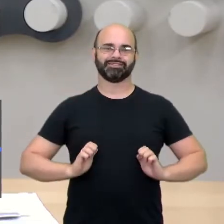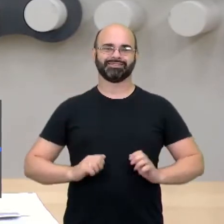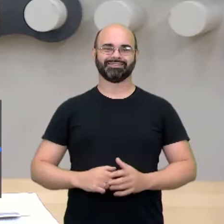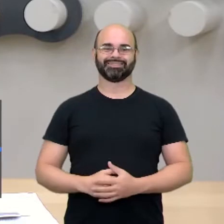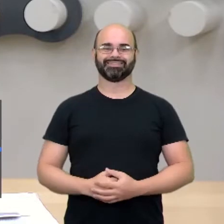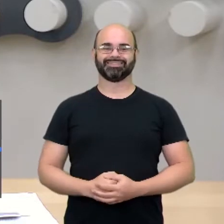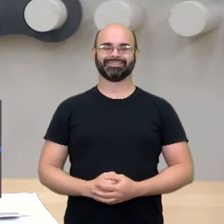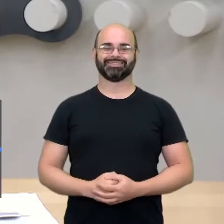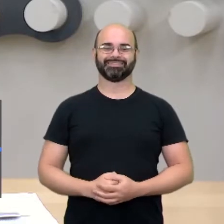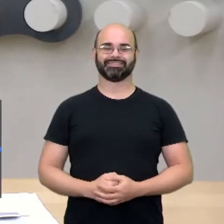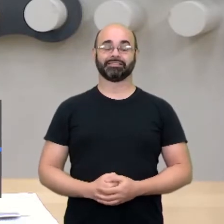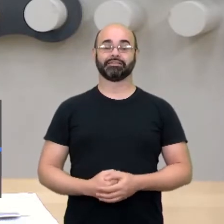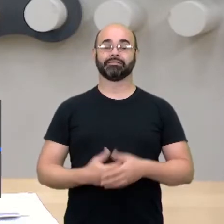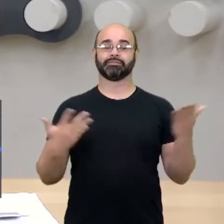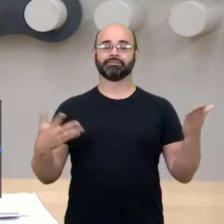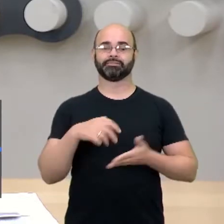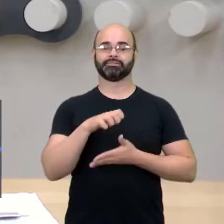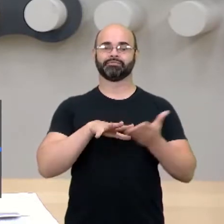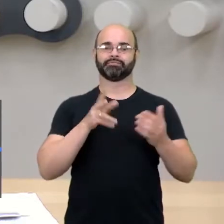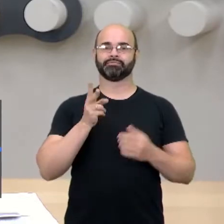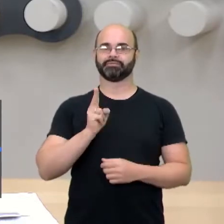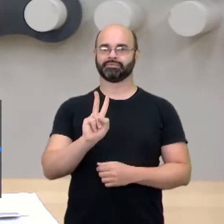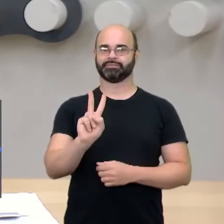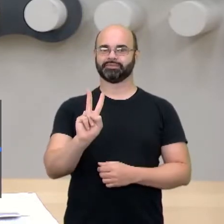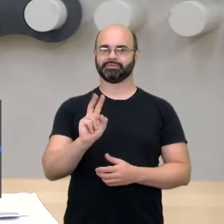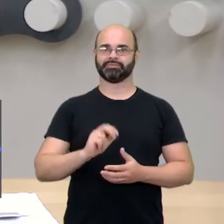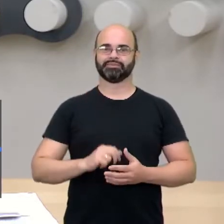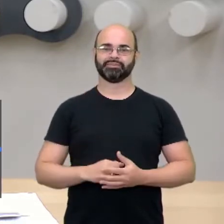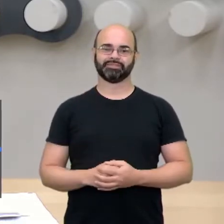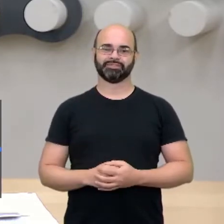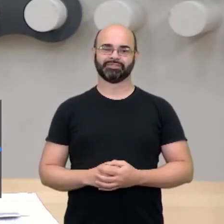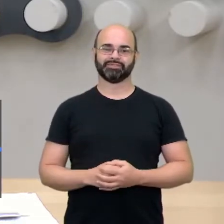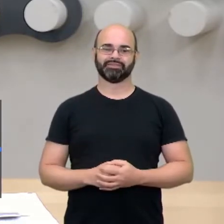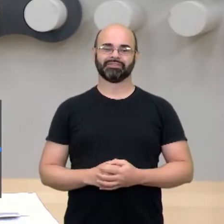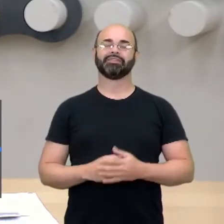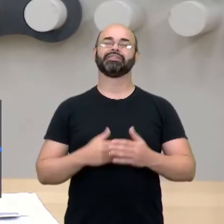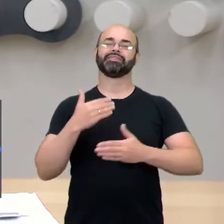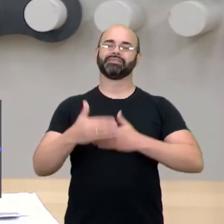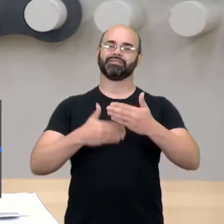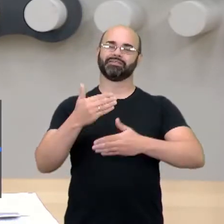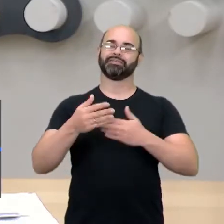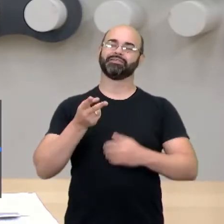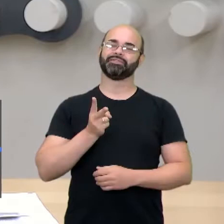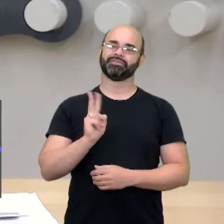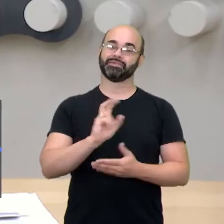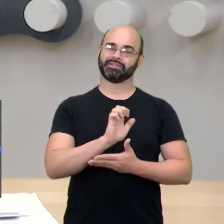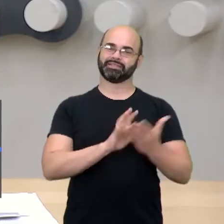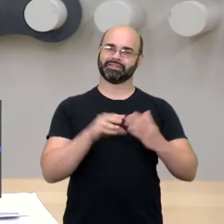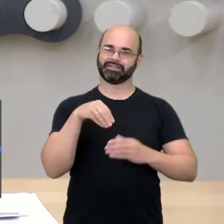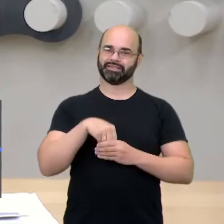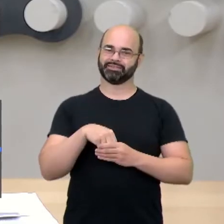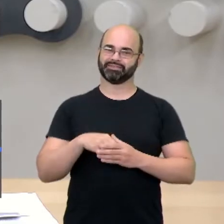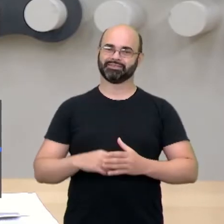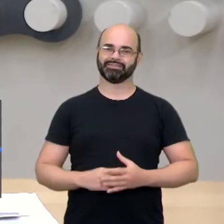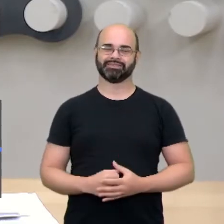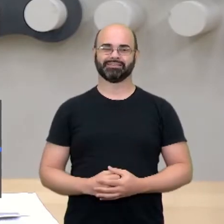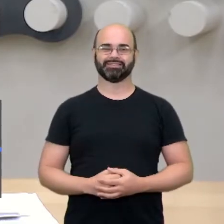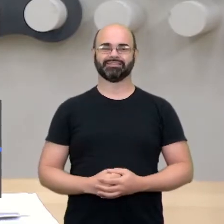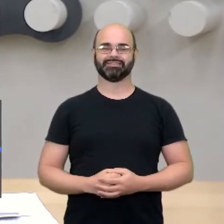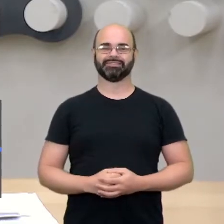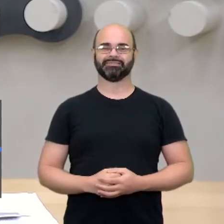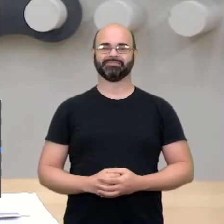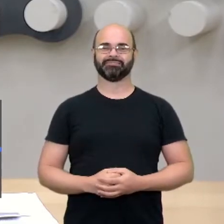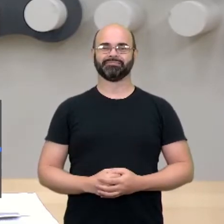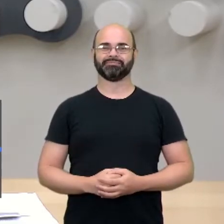agora na atividade 2 no desenvolvimento dois dessa atividade e a gente vai